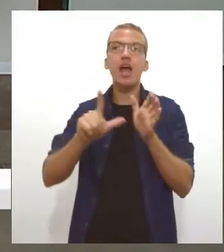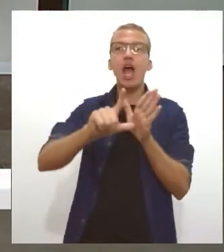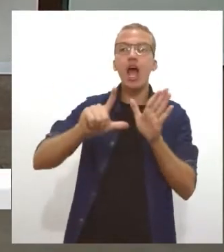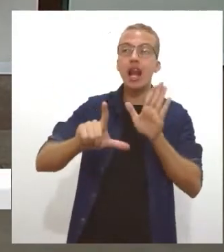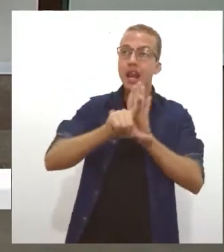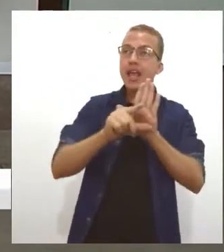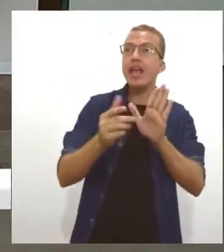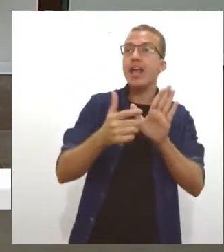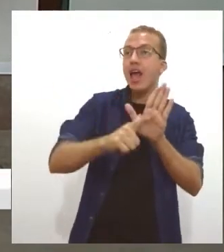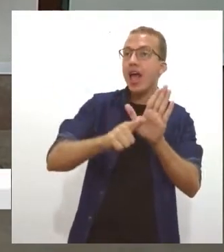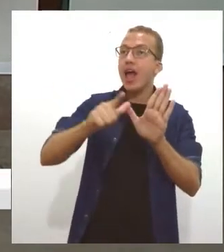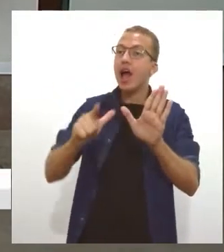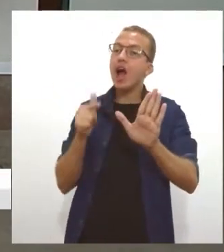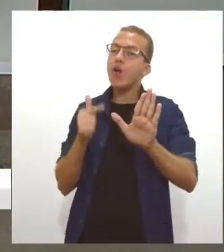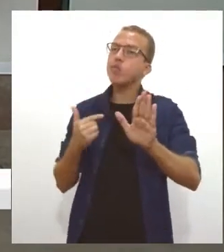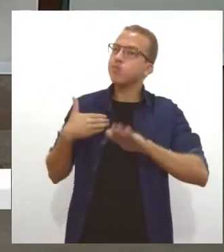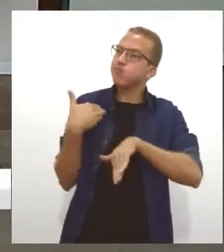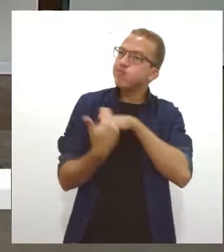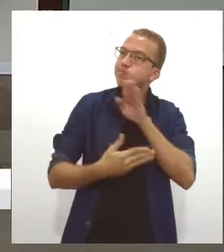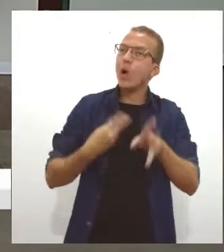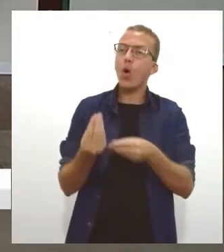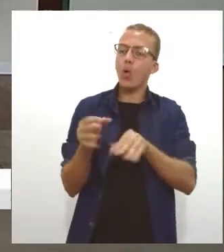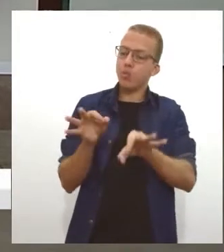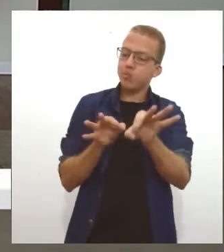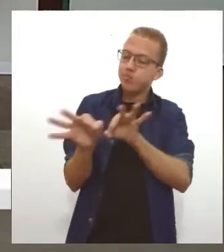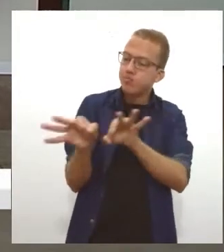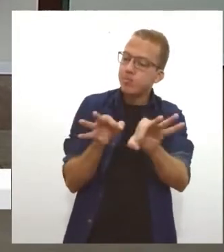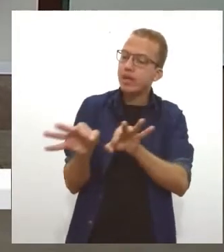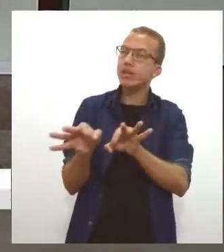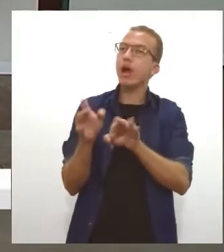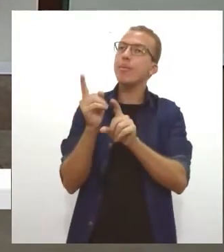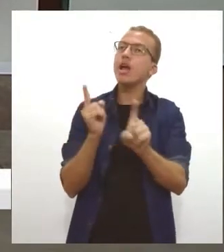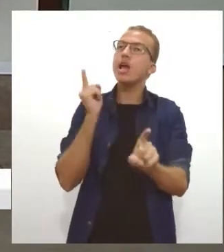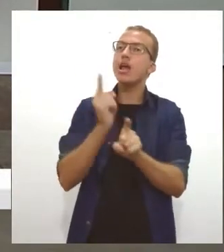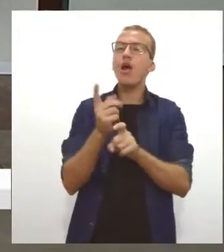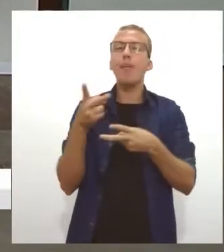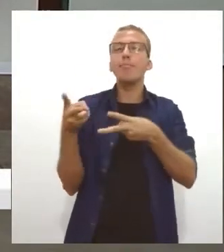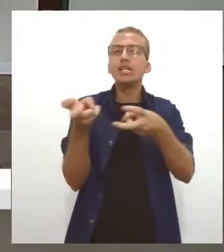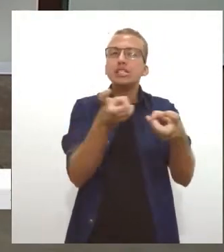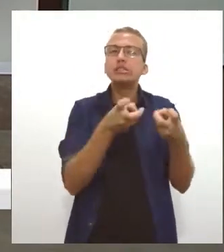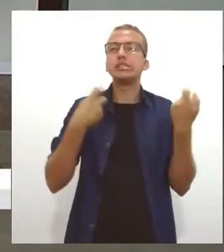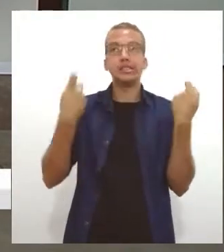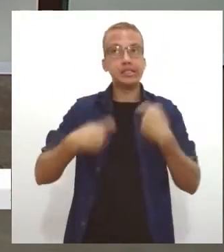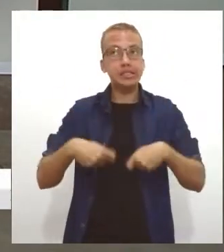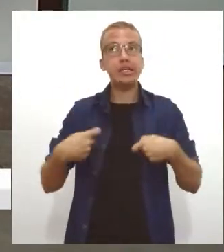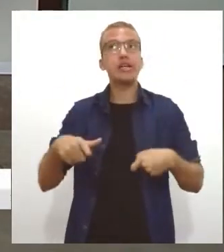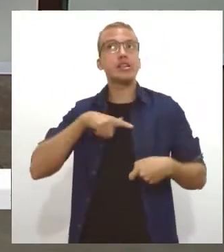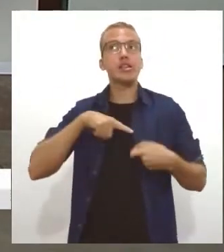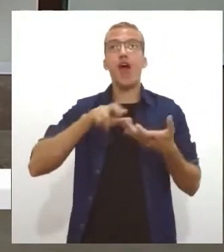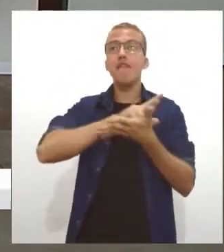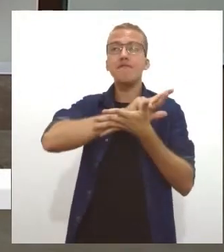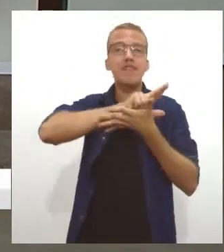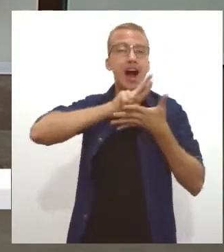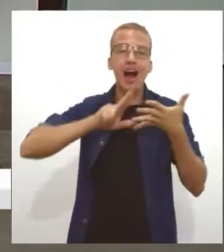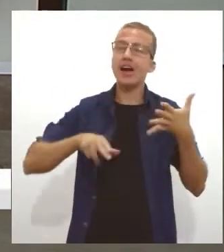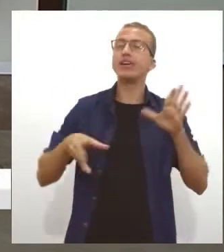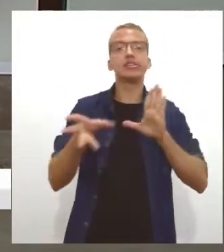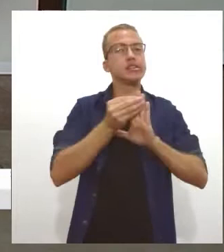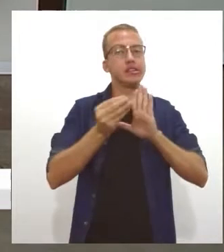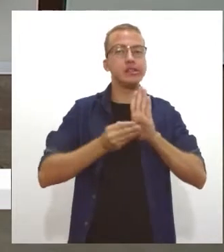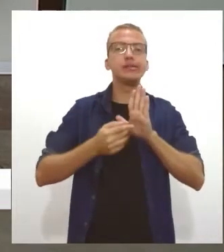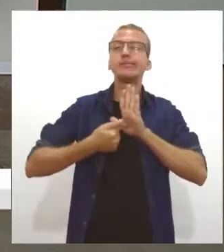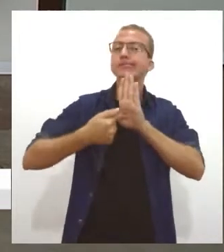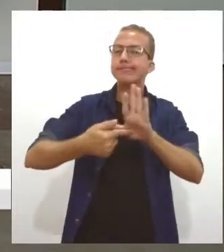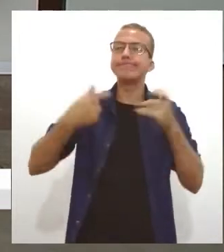deu a construção, a identificação de que, da necessidade, a gente tem vários dados que mostram que há essa necessidade,